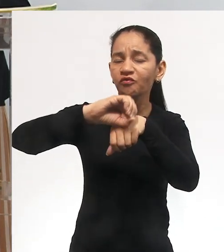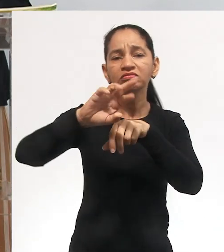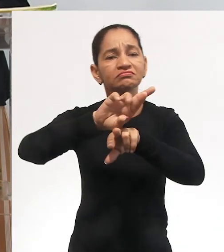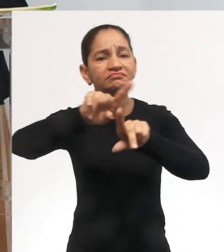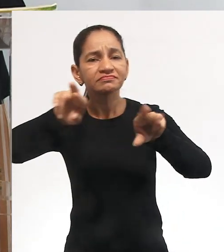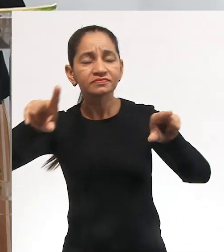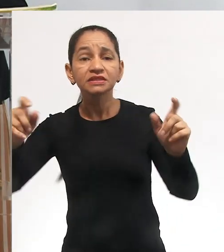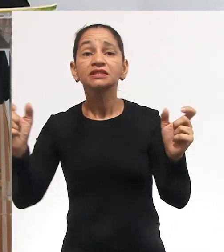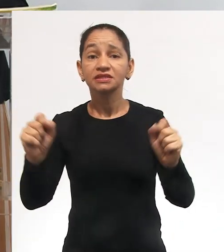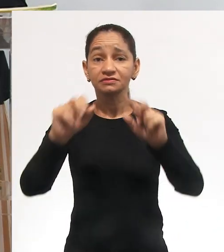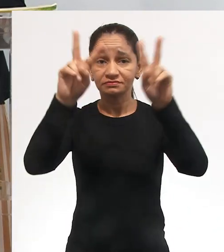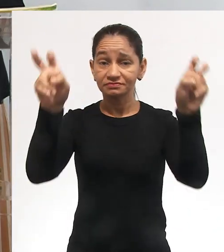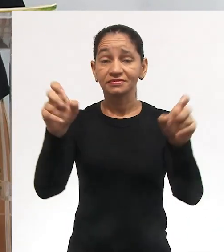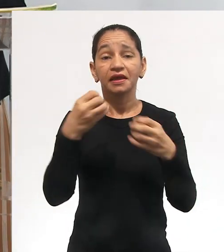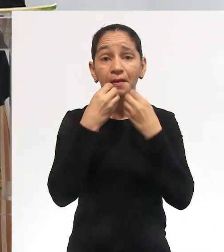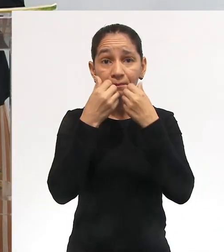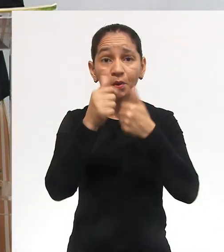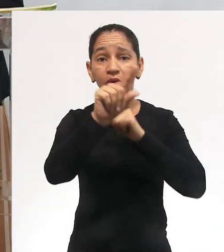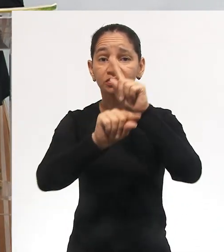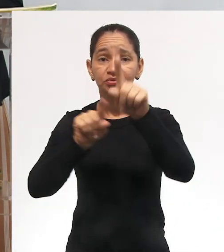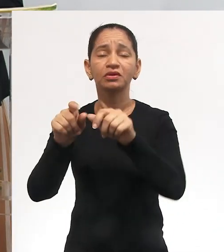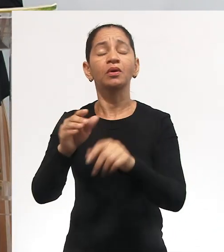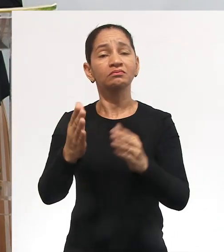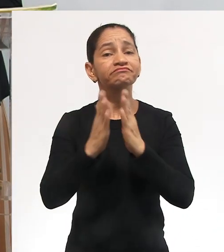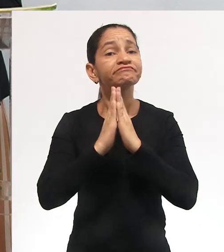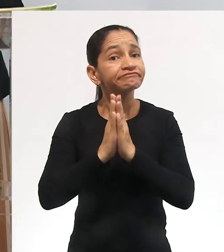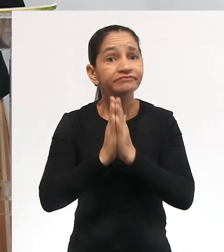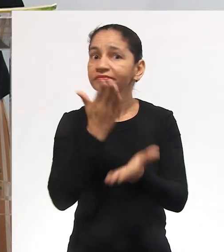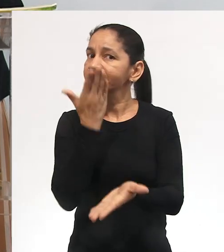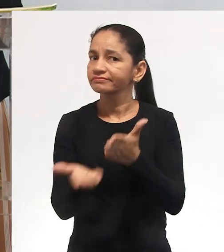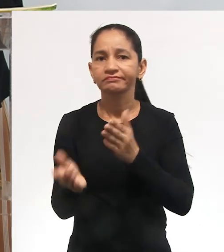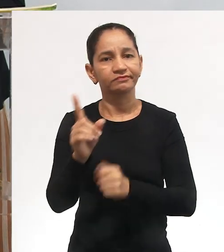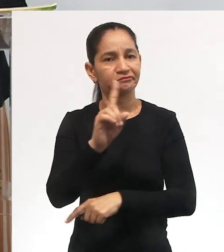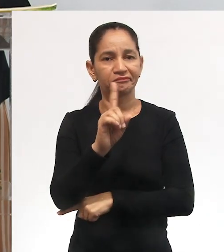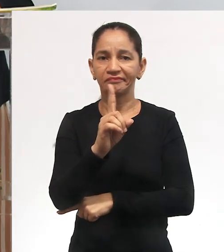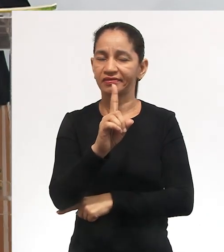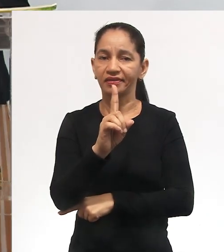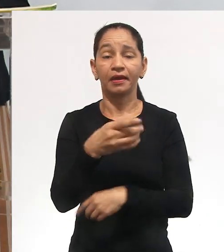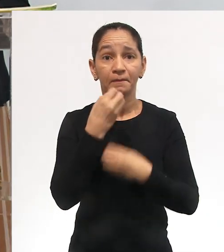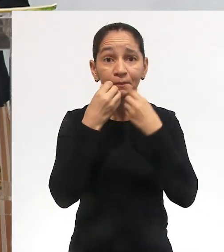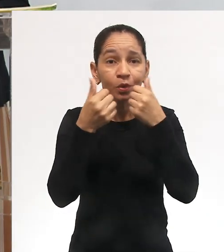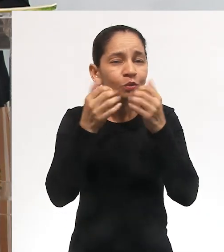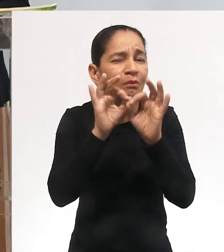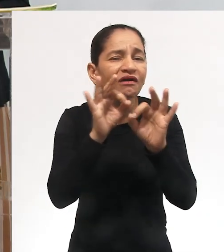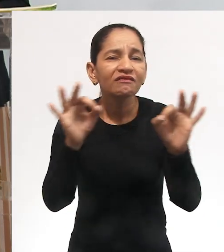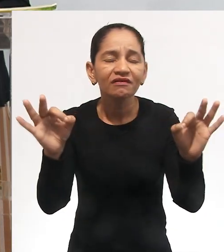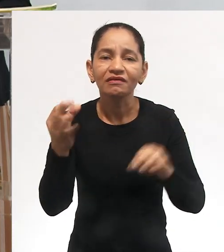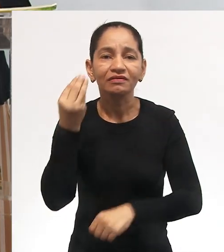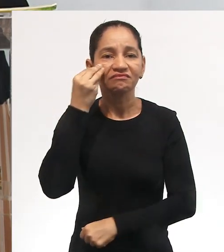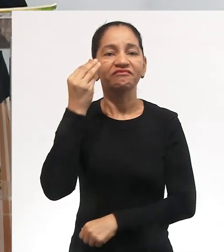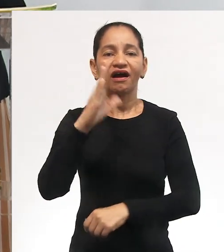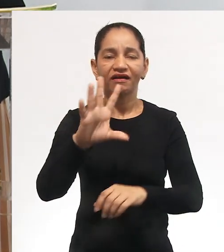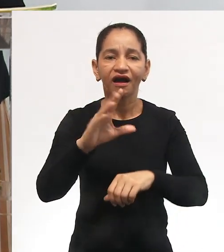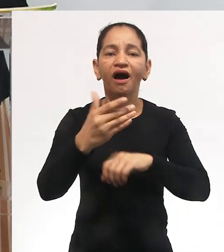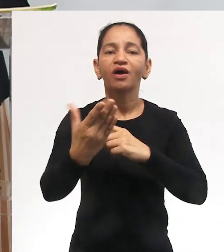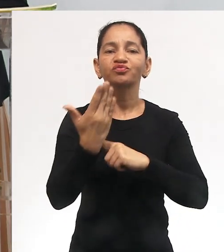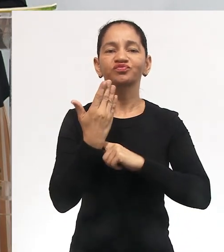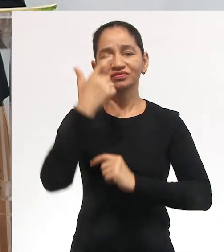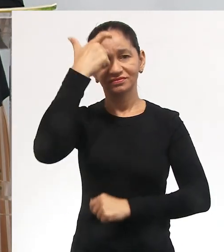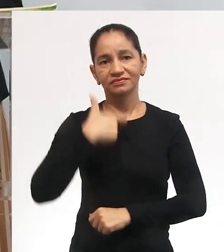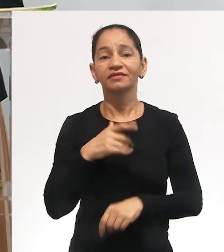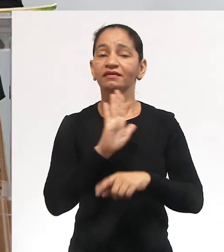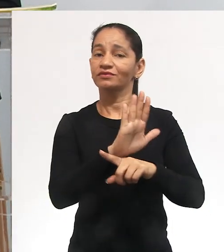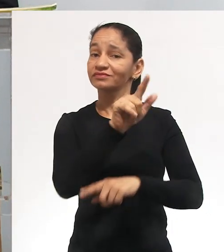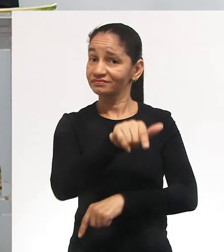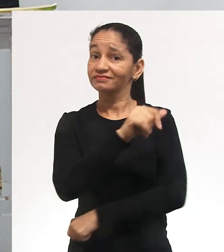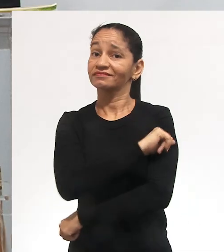uma oficina, de um mini curso que trate dessa temática, por favor, não percam essa oportunidade. Ela vai contribuir